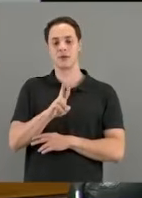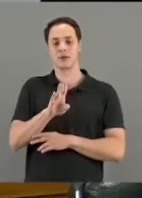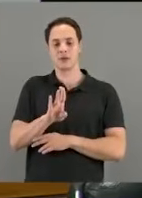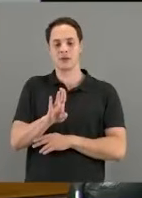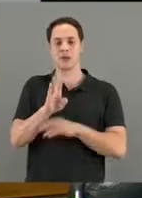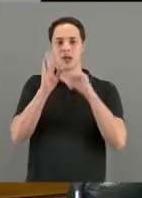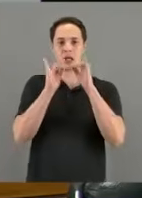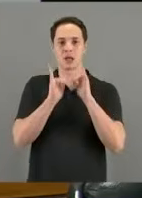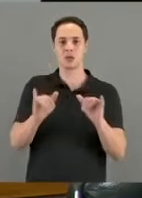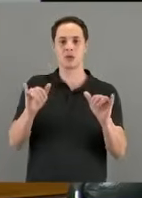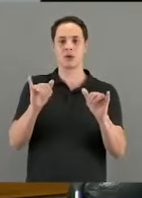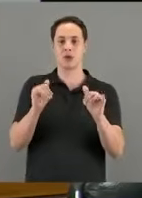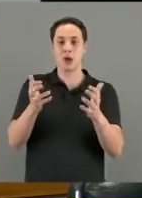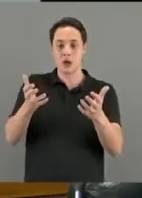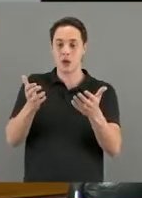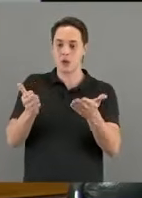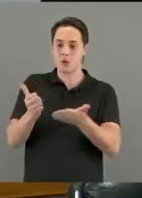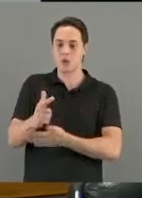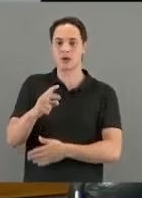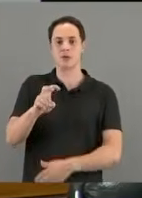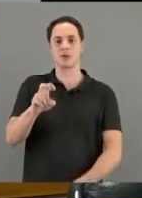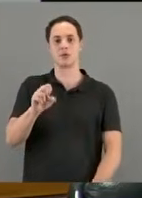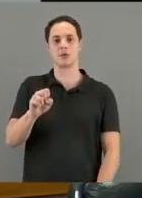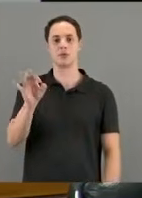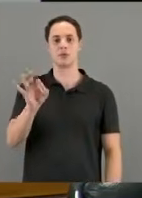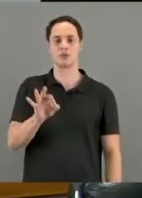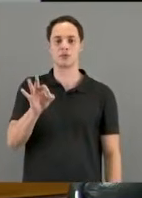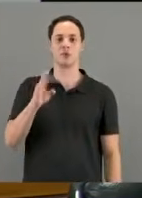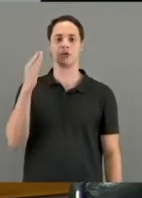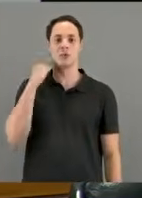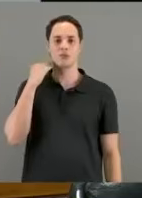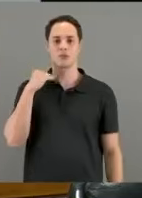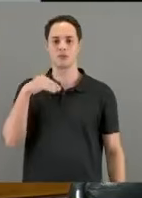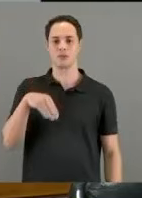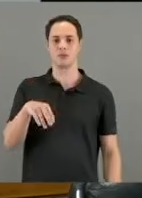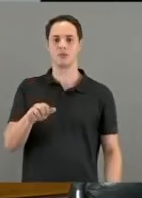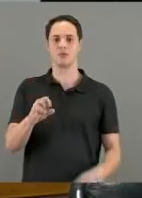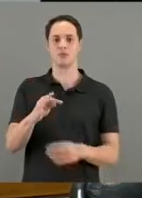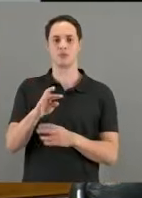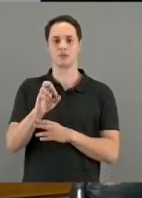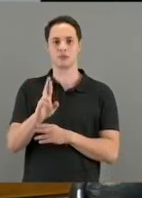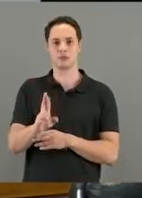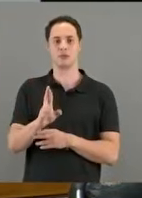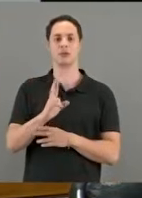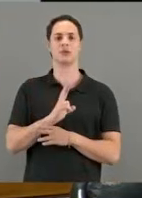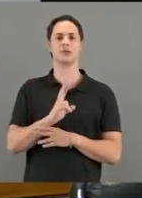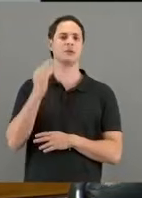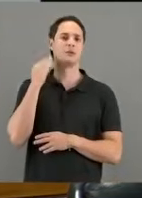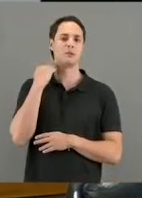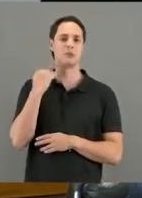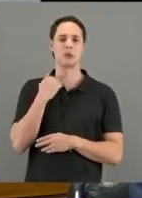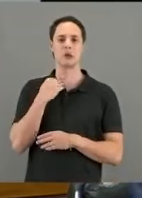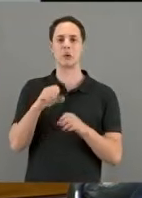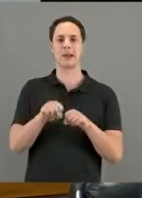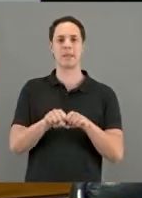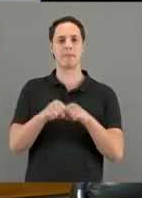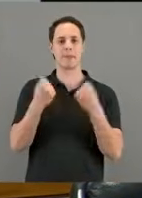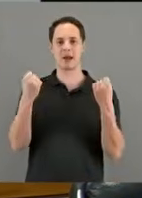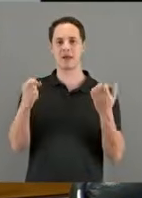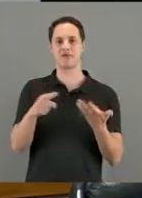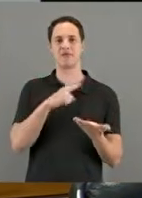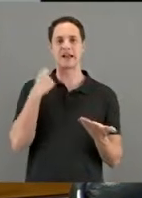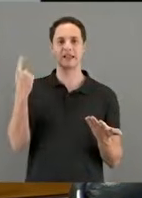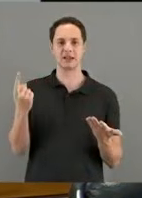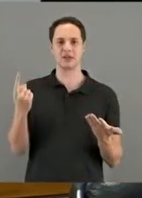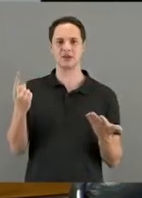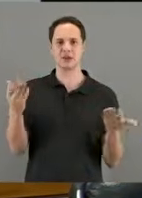comprar 58% do Banco Master. O banco quebrado, falido, cheio de irregularidade, e o BRB